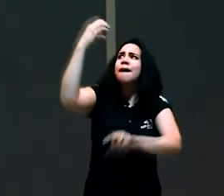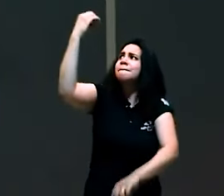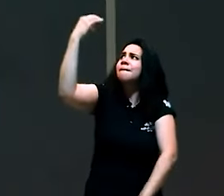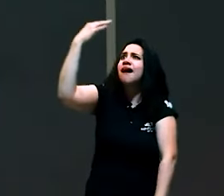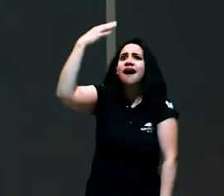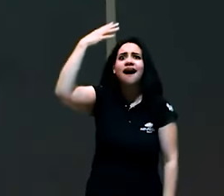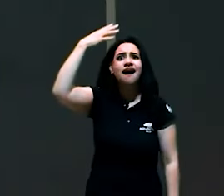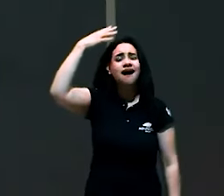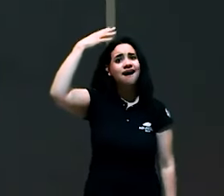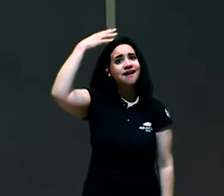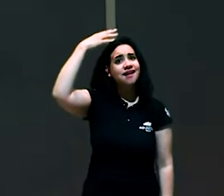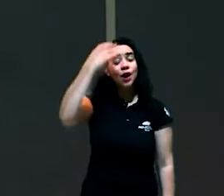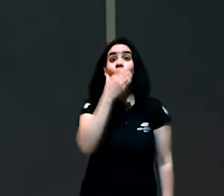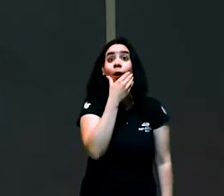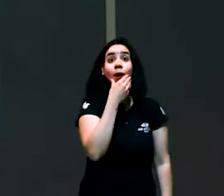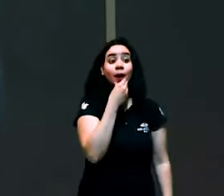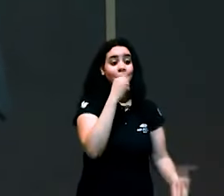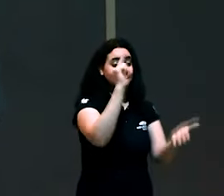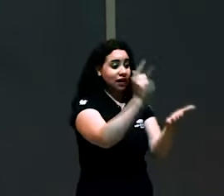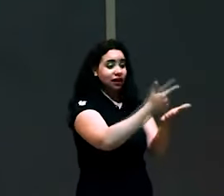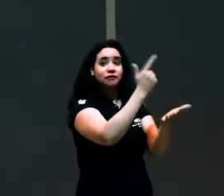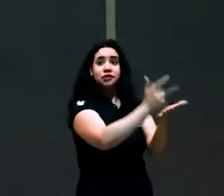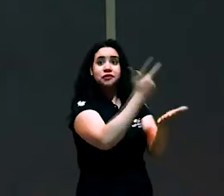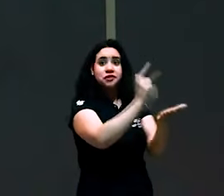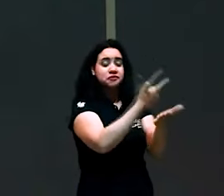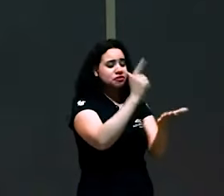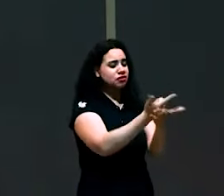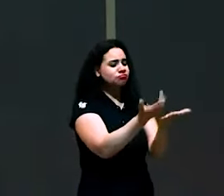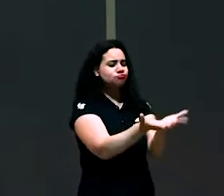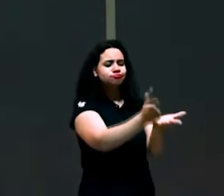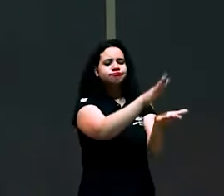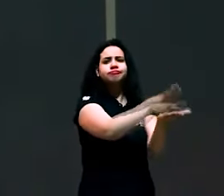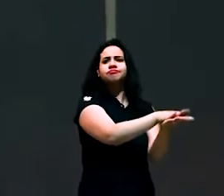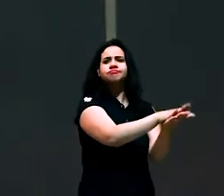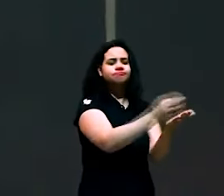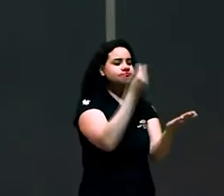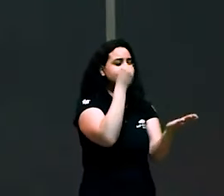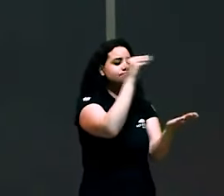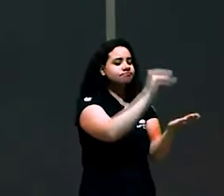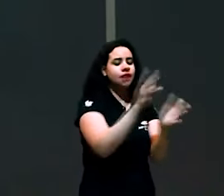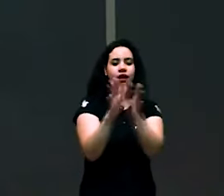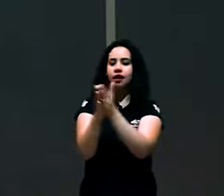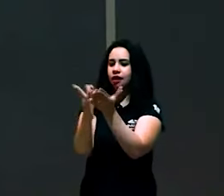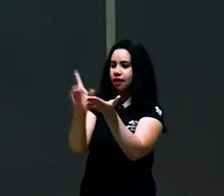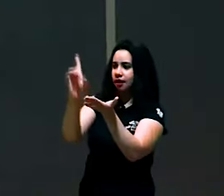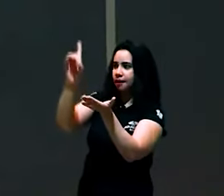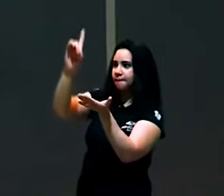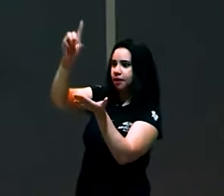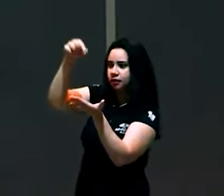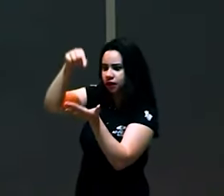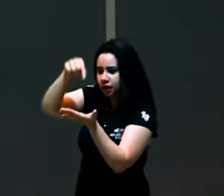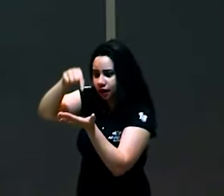teologia, mas não encontrava um som do Espírito. E quando ele disse: fechei o livro e encontrei Deus na